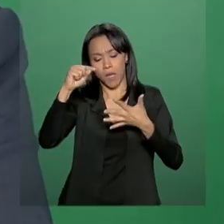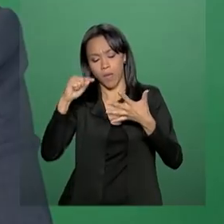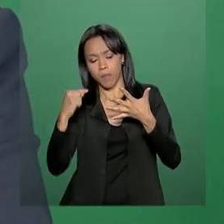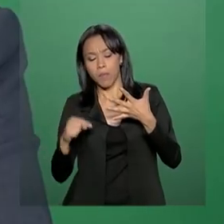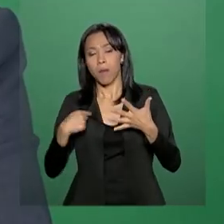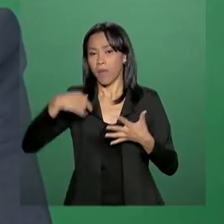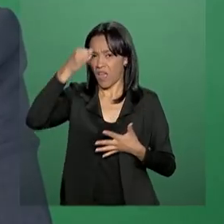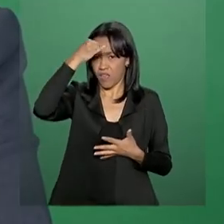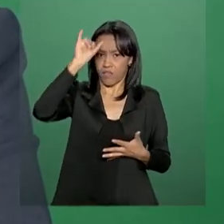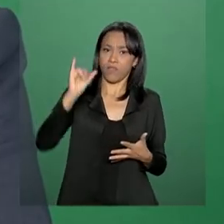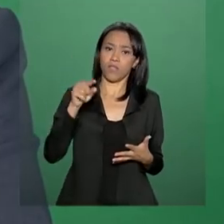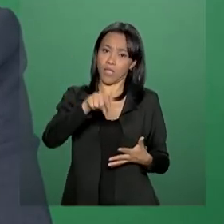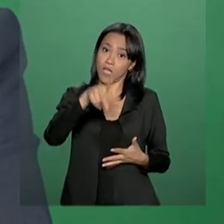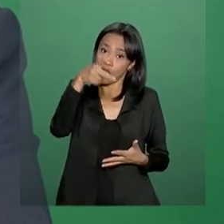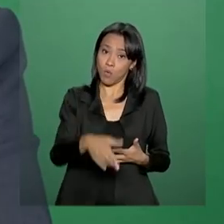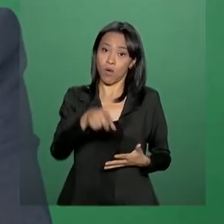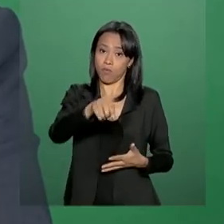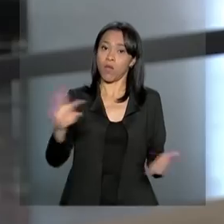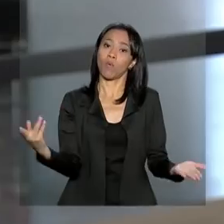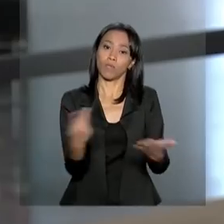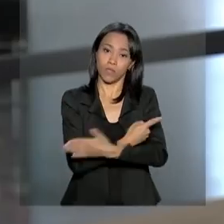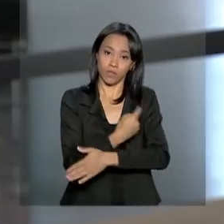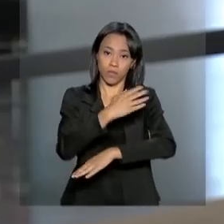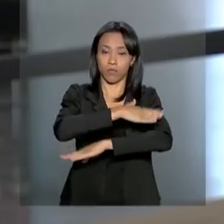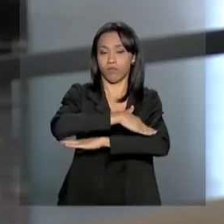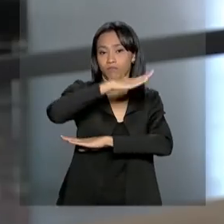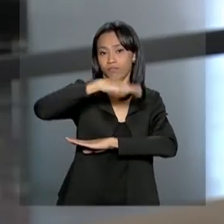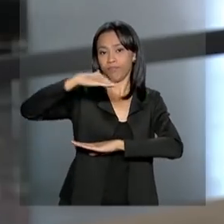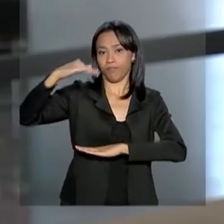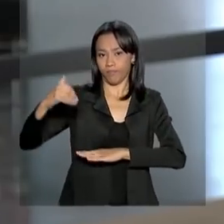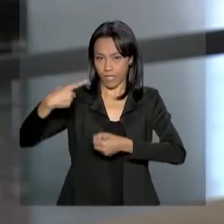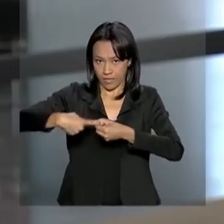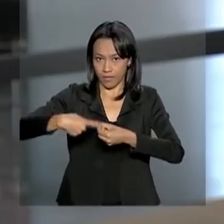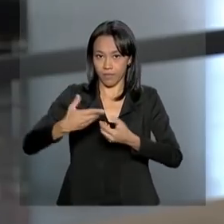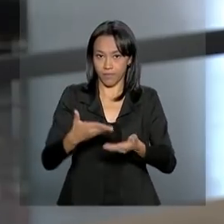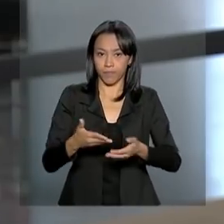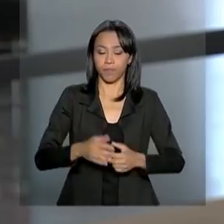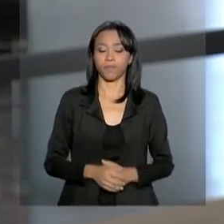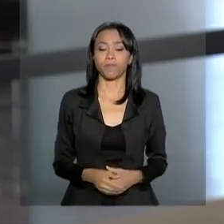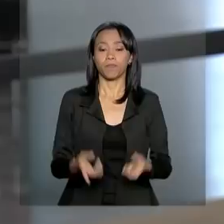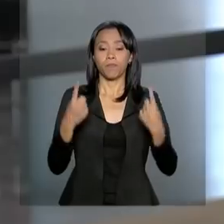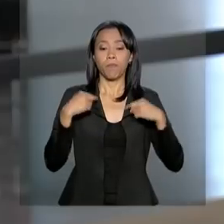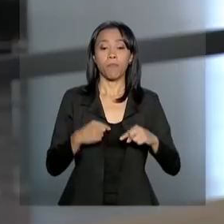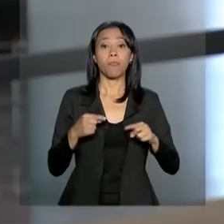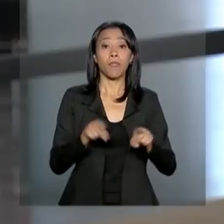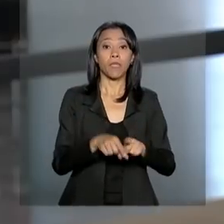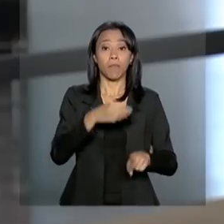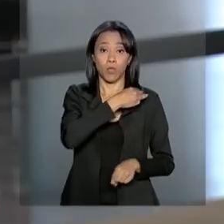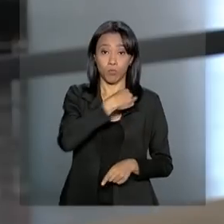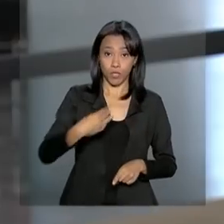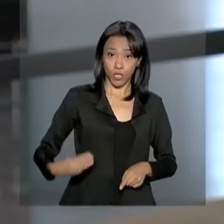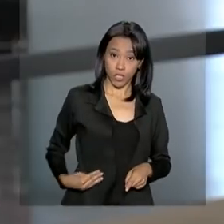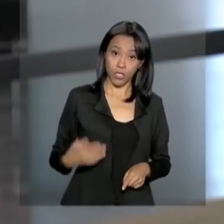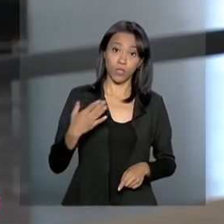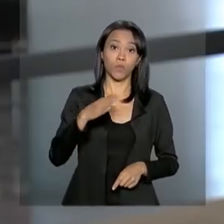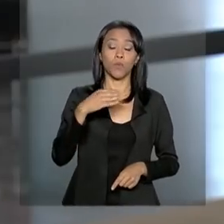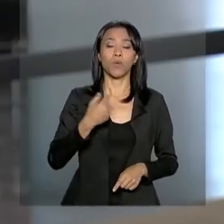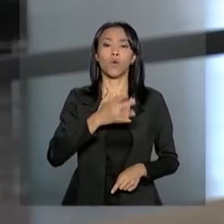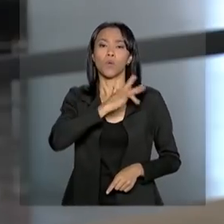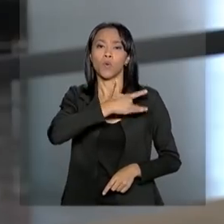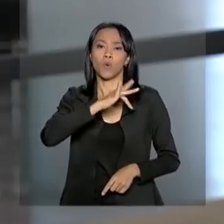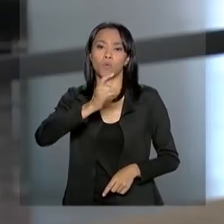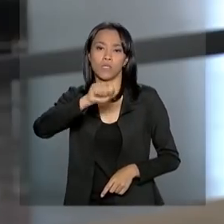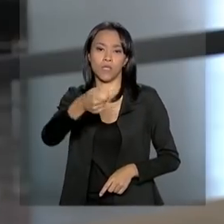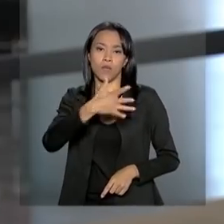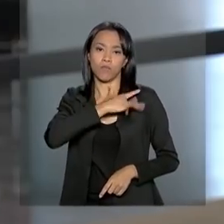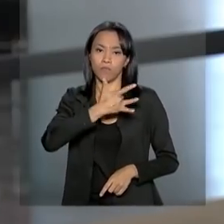que tragédias como essa voltem a acontecer. Já o ministro-chefe da Casa Civil, Onyx Lorenzoni, falou